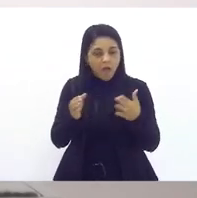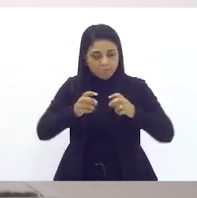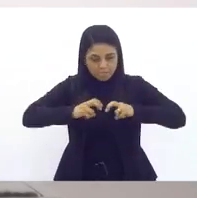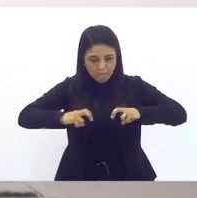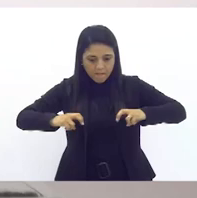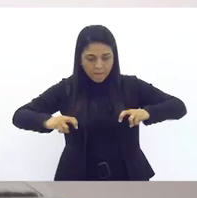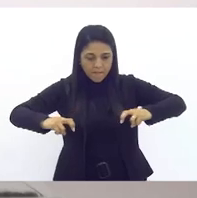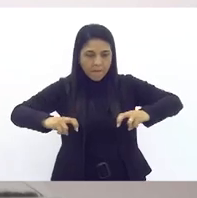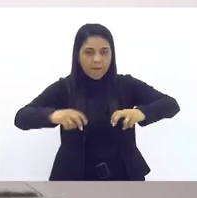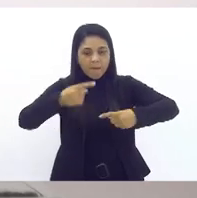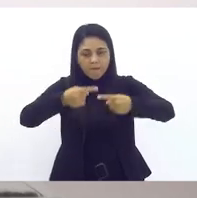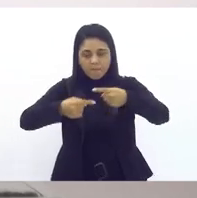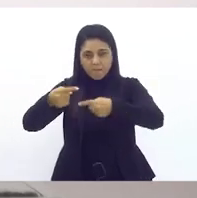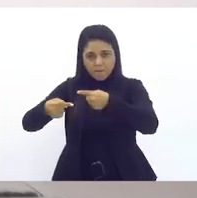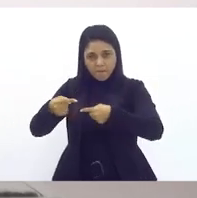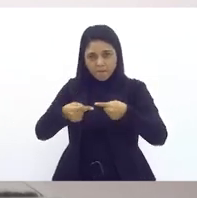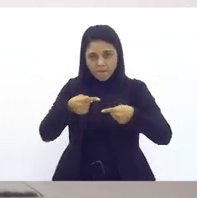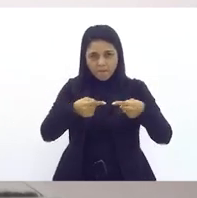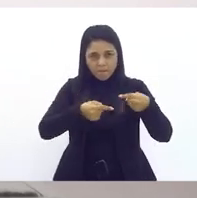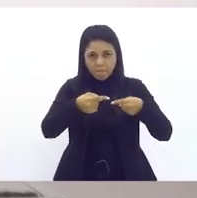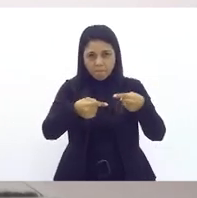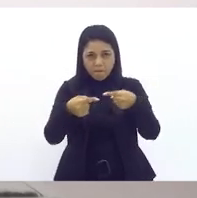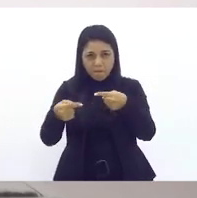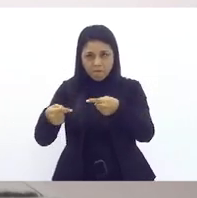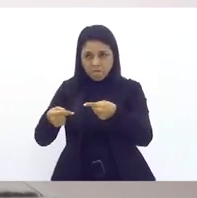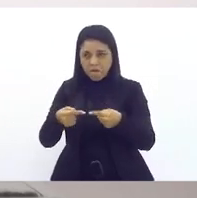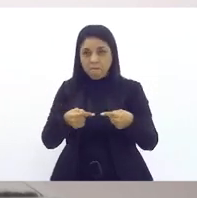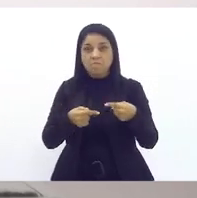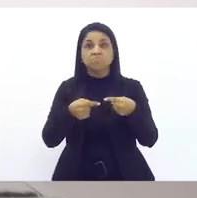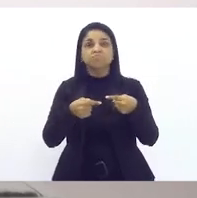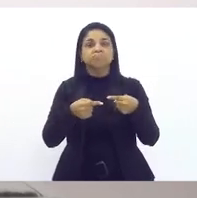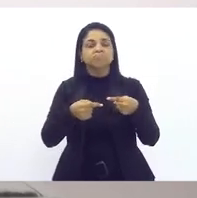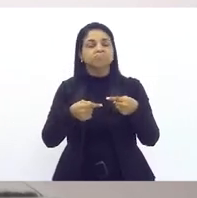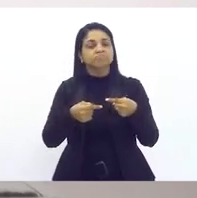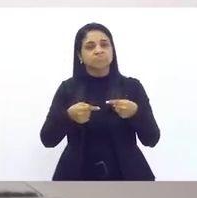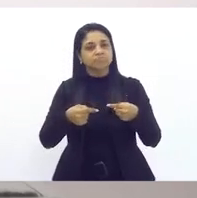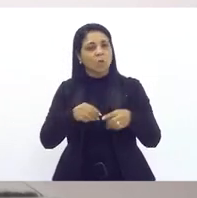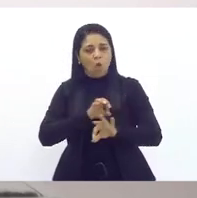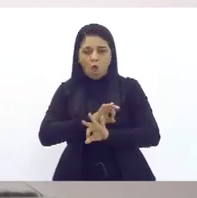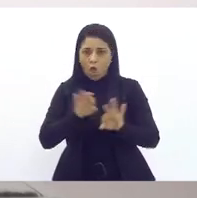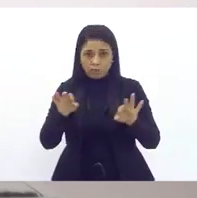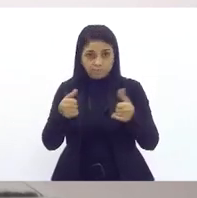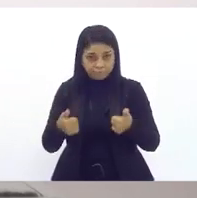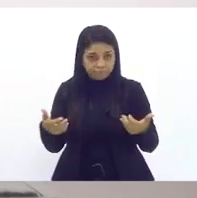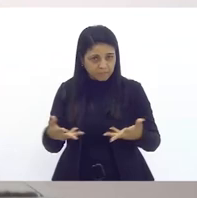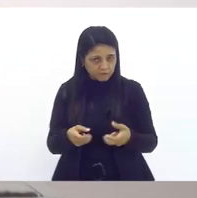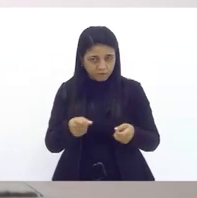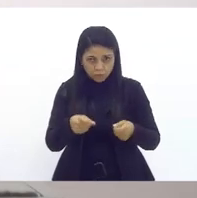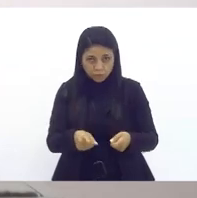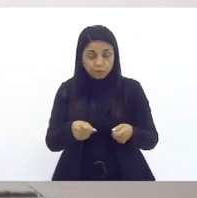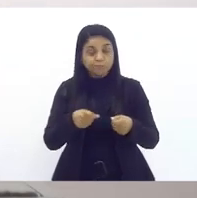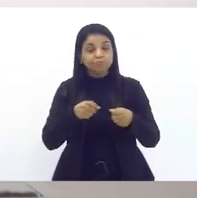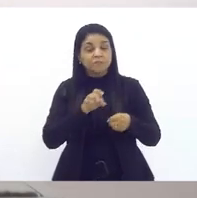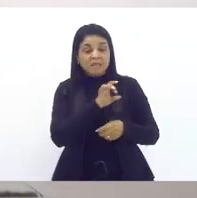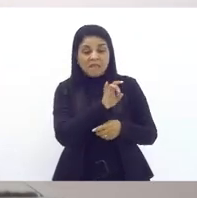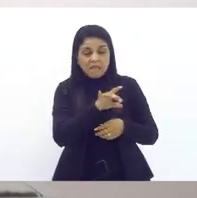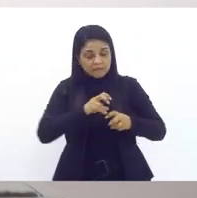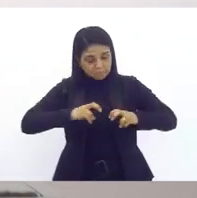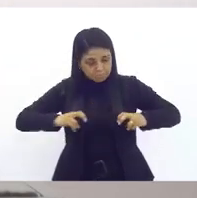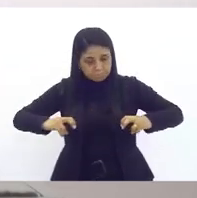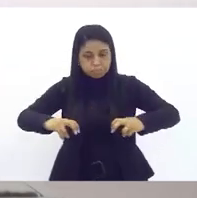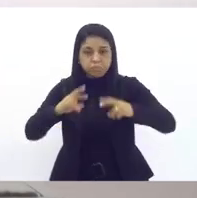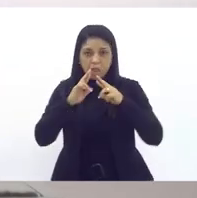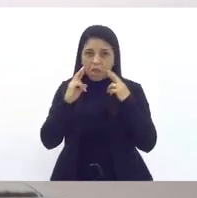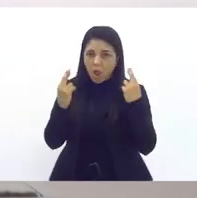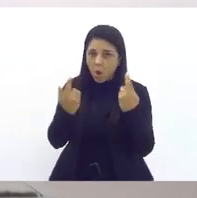de negociação, como o senhor colocou, de uma forma bastante pragmática, e cada mesa de negociação